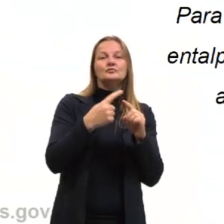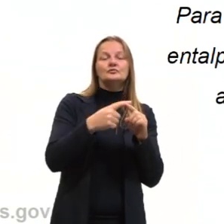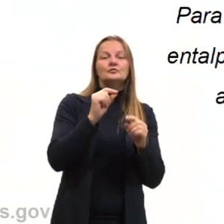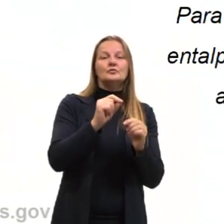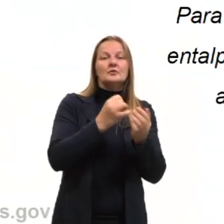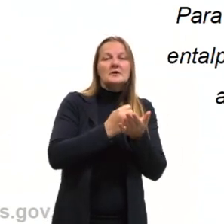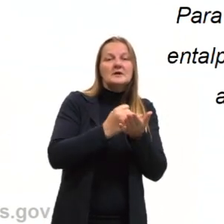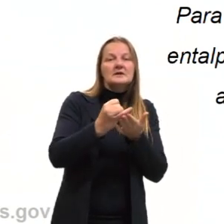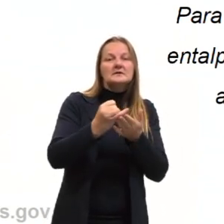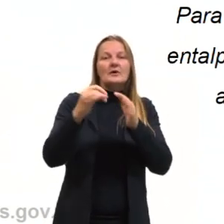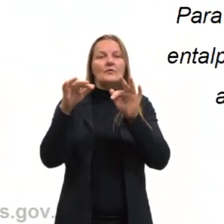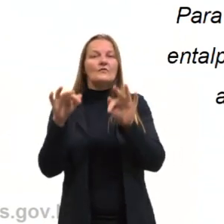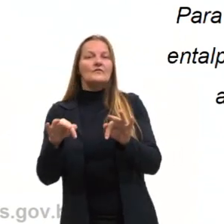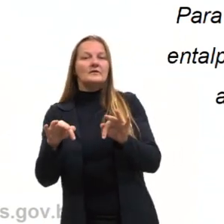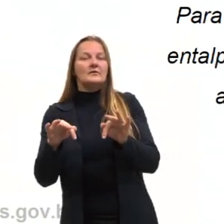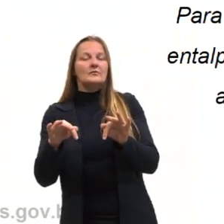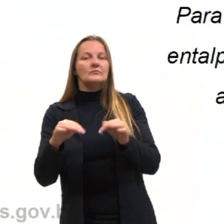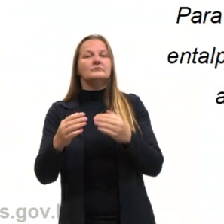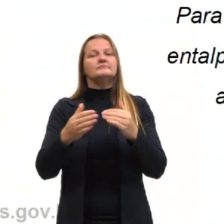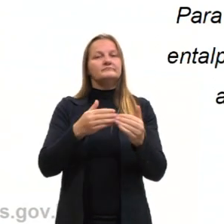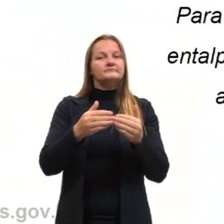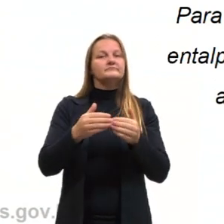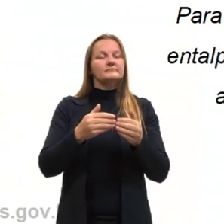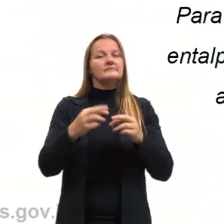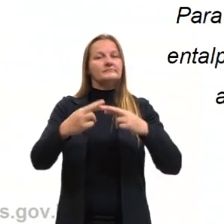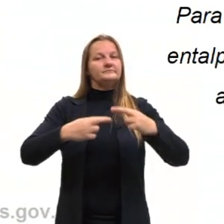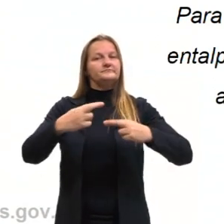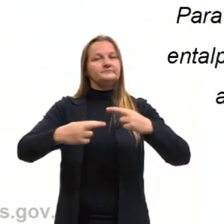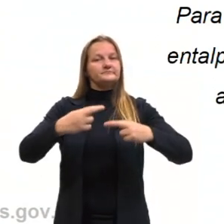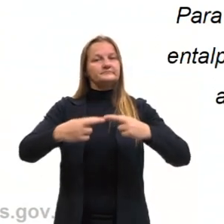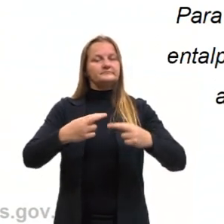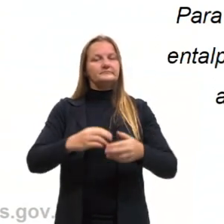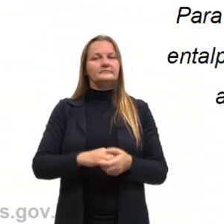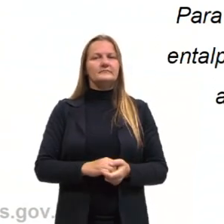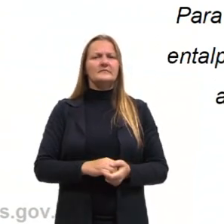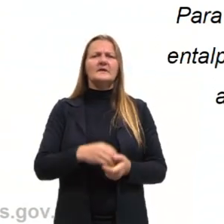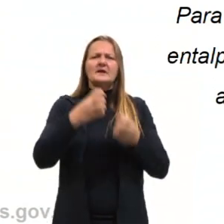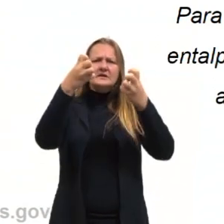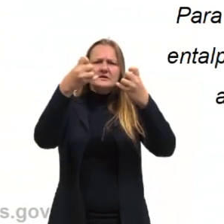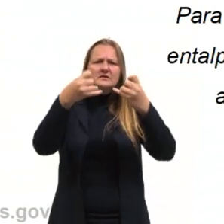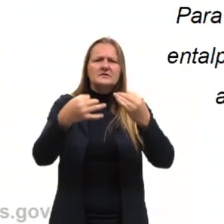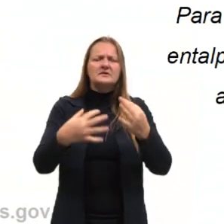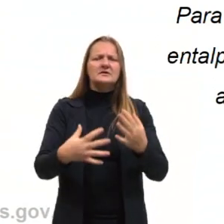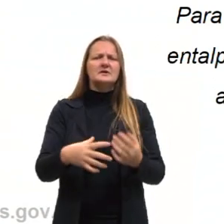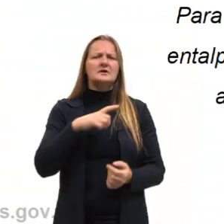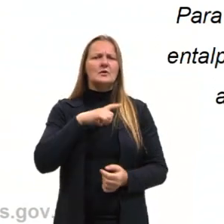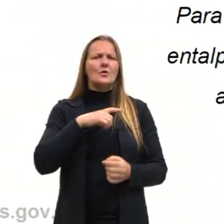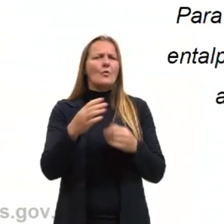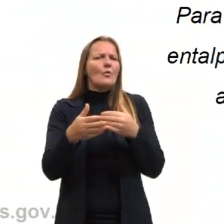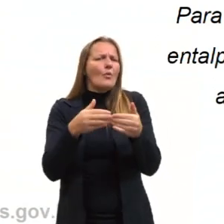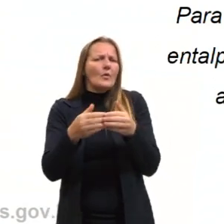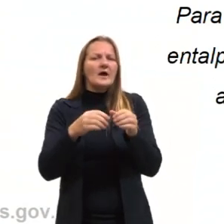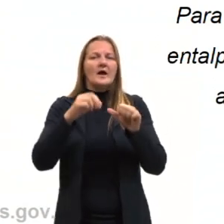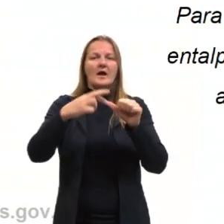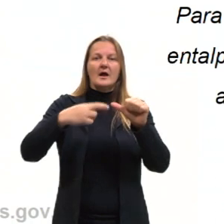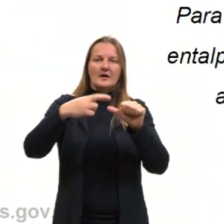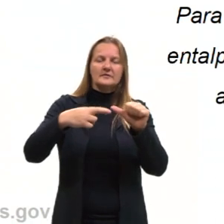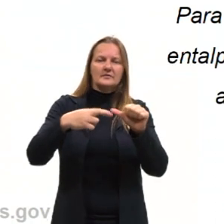inicial e estado final da reação ele quis dizer que para uma dada reação química